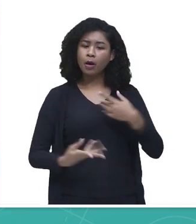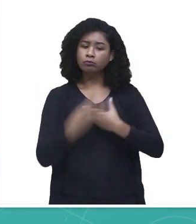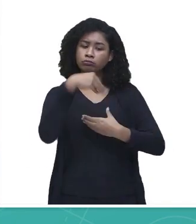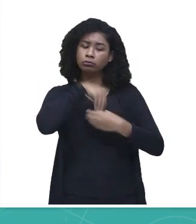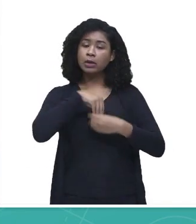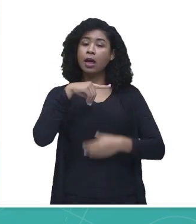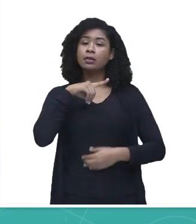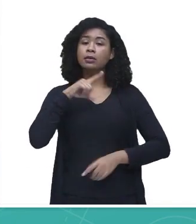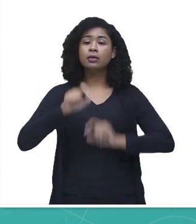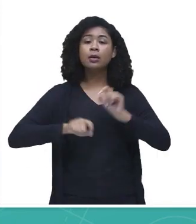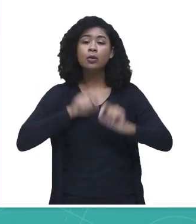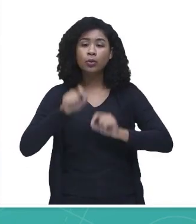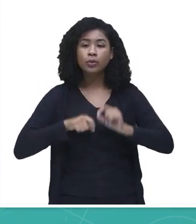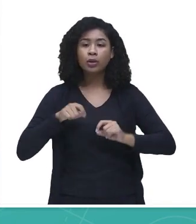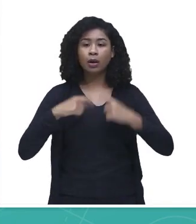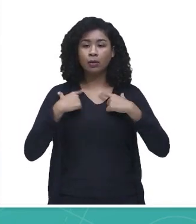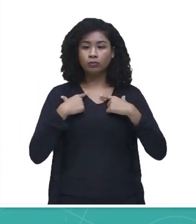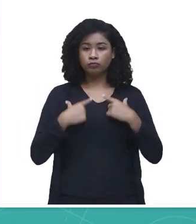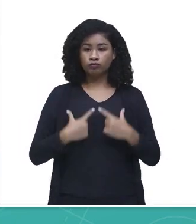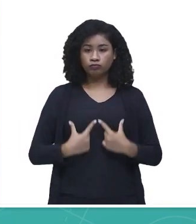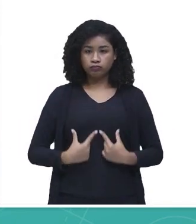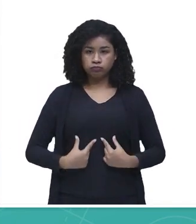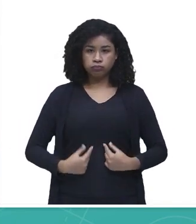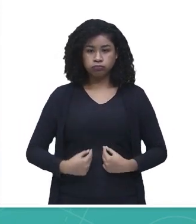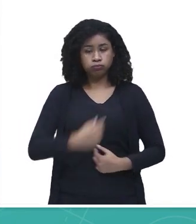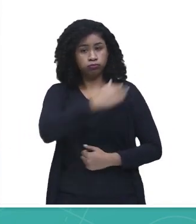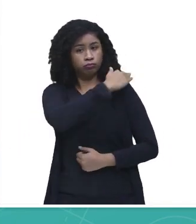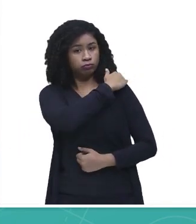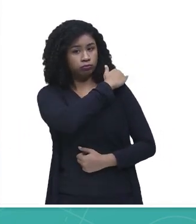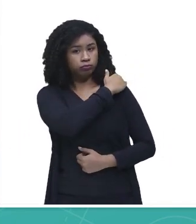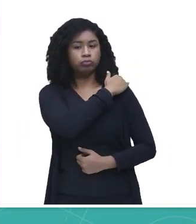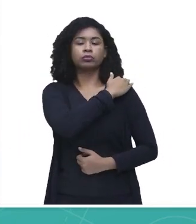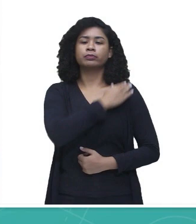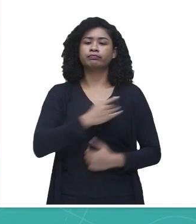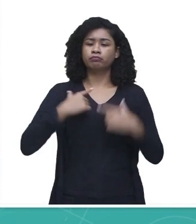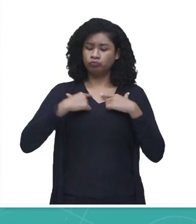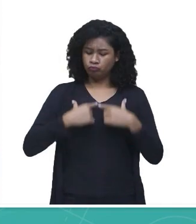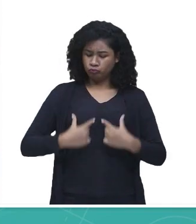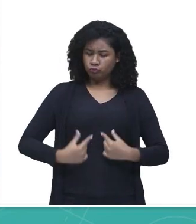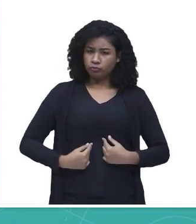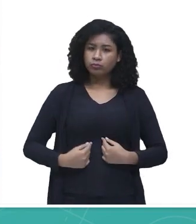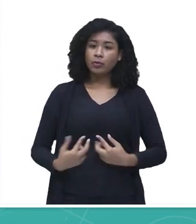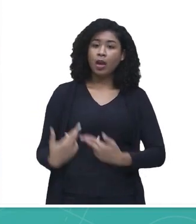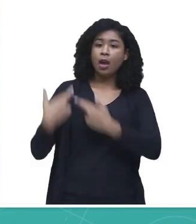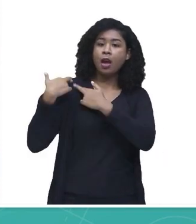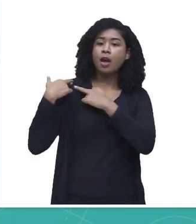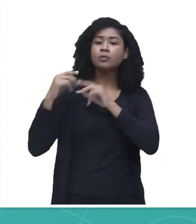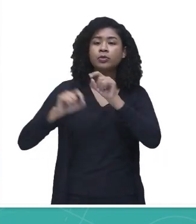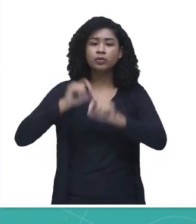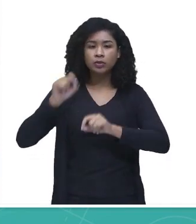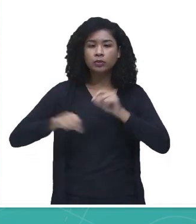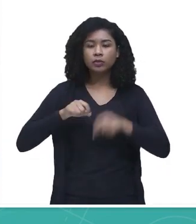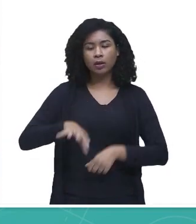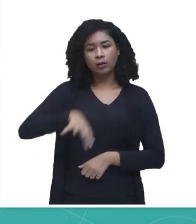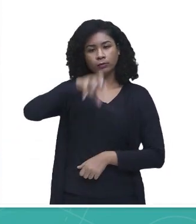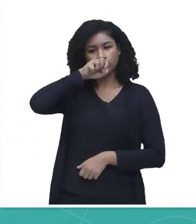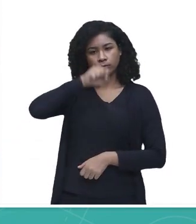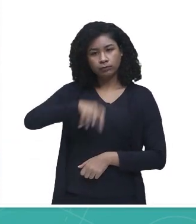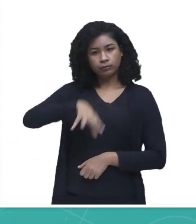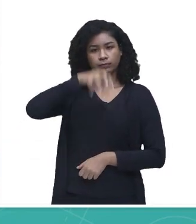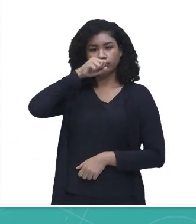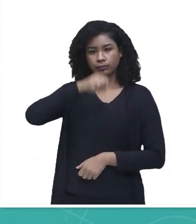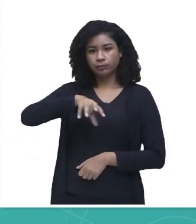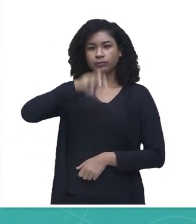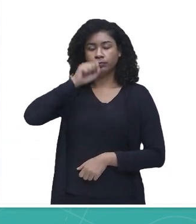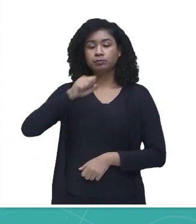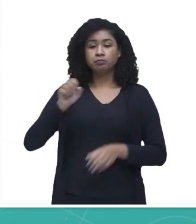no nosso corpo é que são responsáveis por realizar aí a troca gasosa, tá bom? Então, outros seres vivos